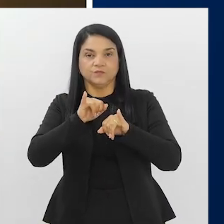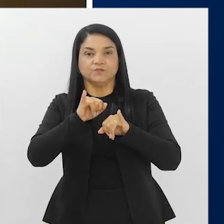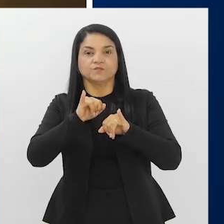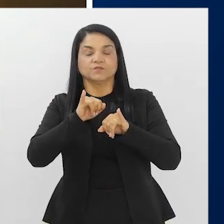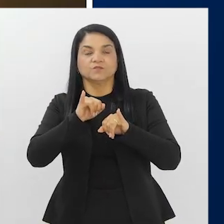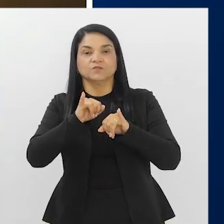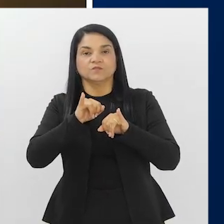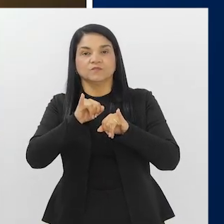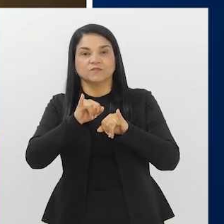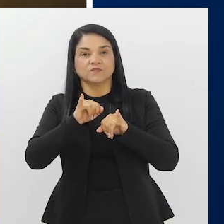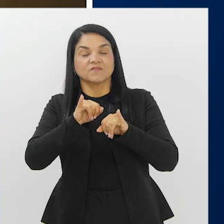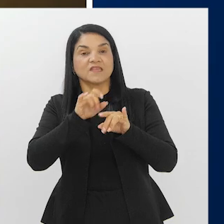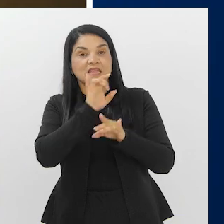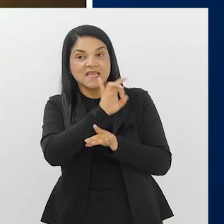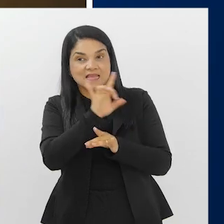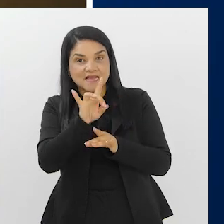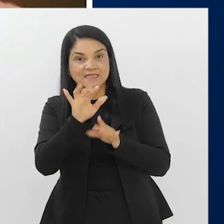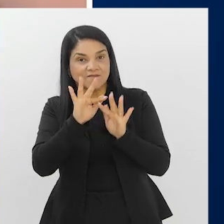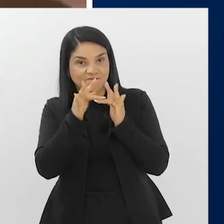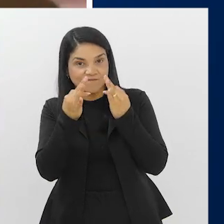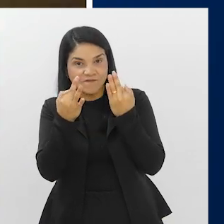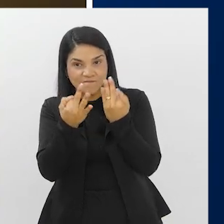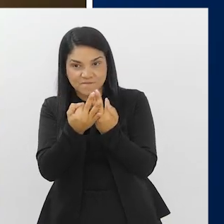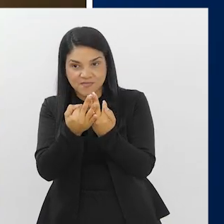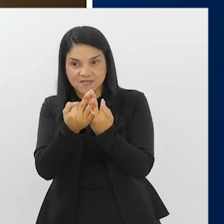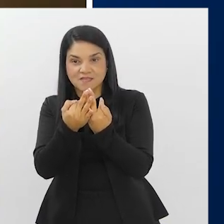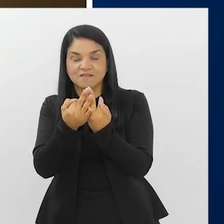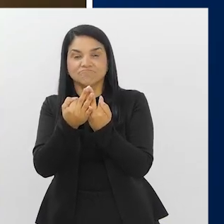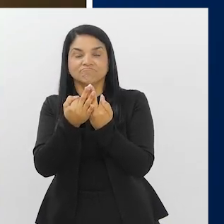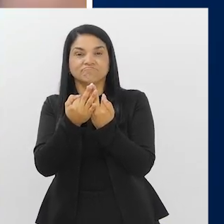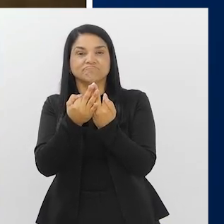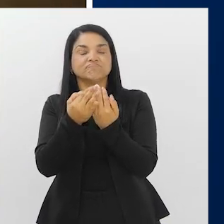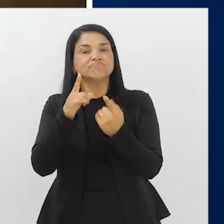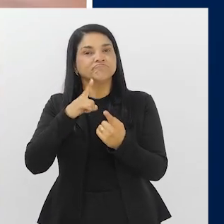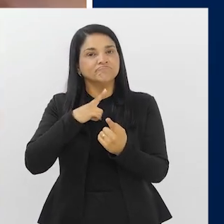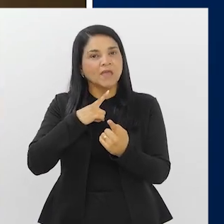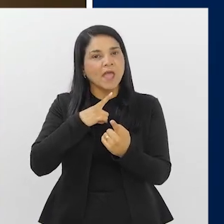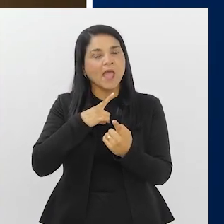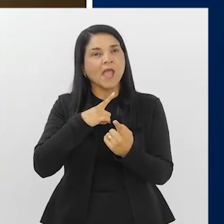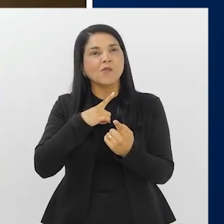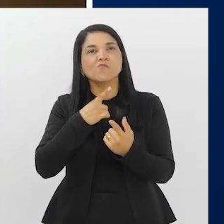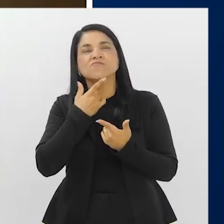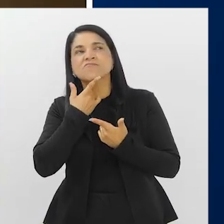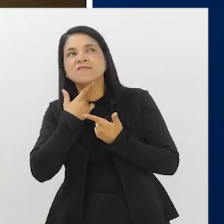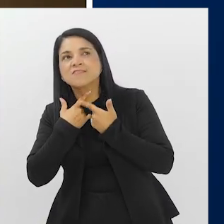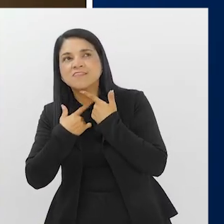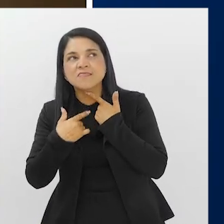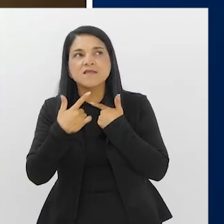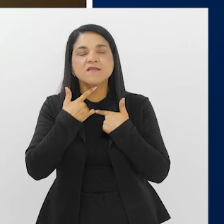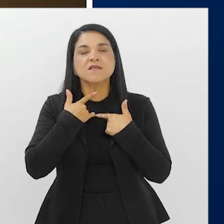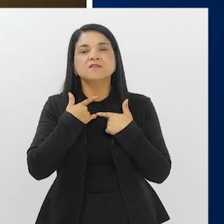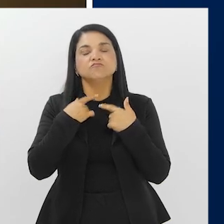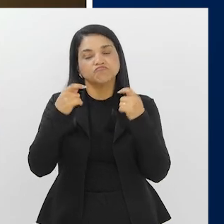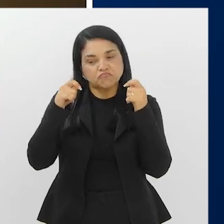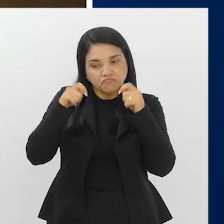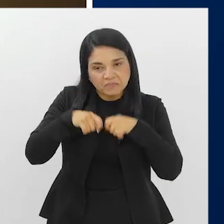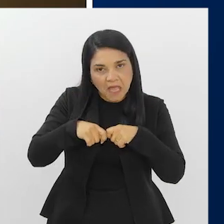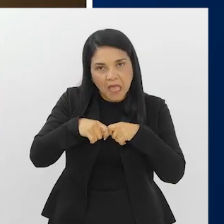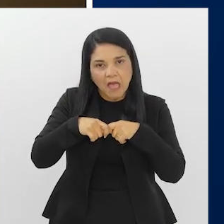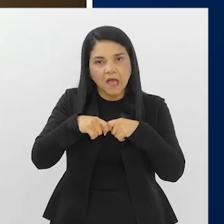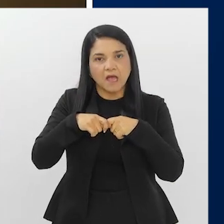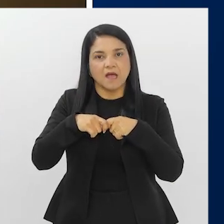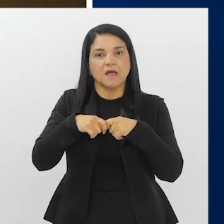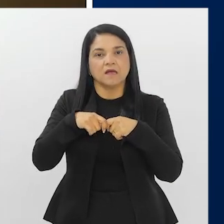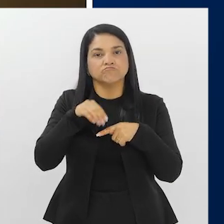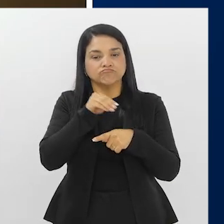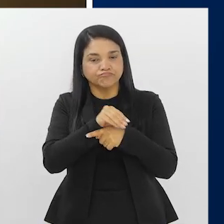as informações, e cada família tem ali, né, a sua prática, o que que ela deseja, o que que foi possível para